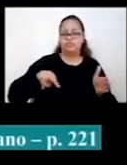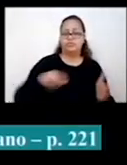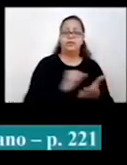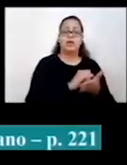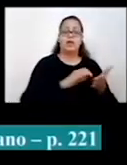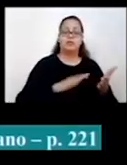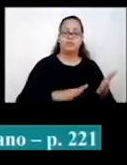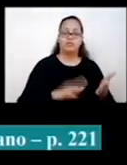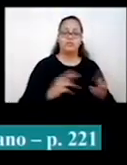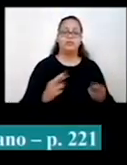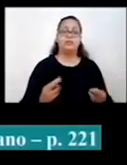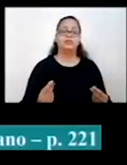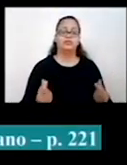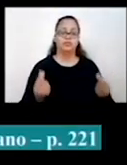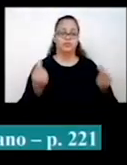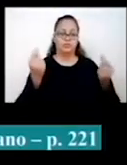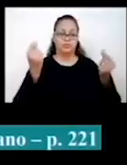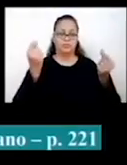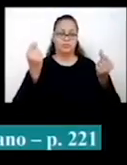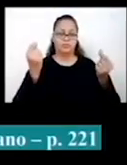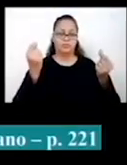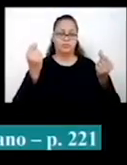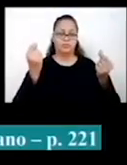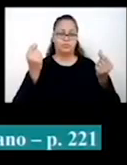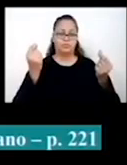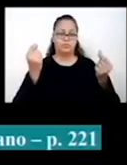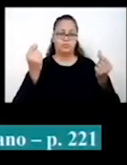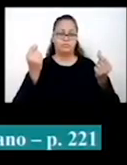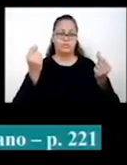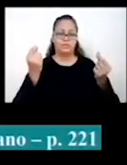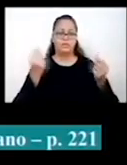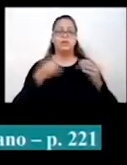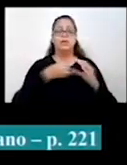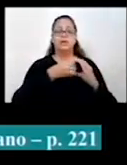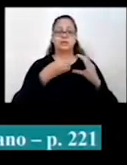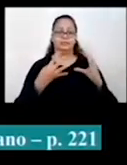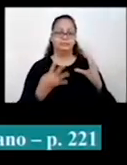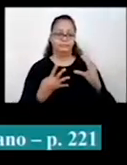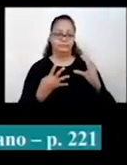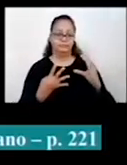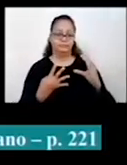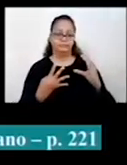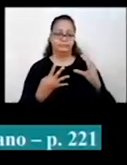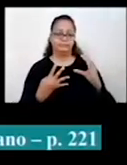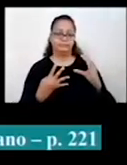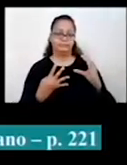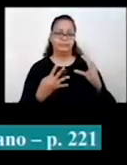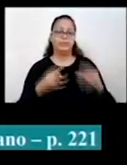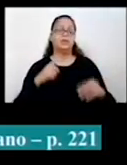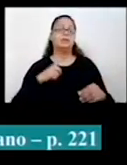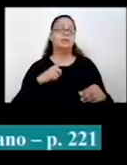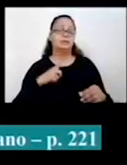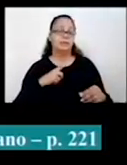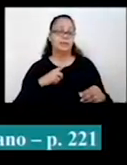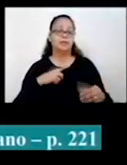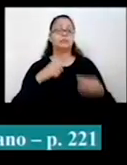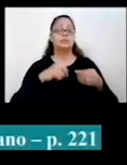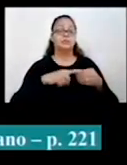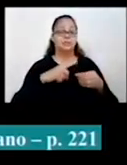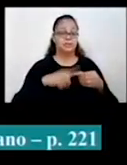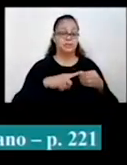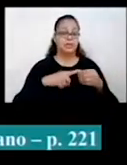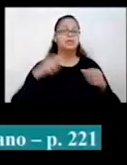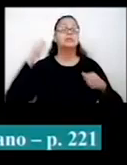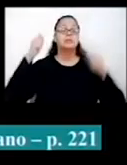de atividade econômica, mas elas acabam aí se destacando, algumas em alguns aspectos, outras em outros. Temos